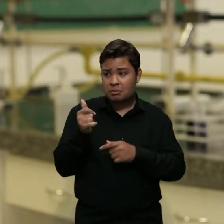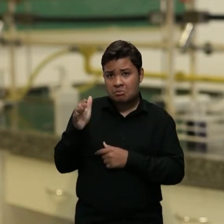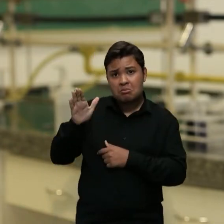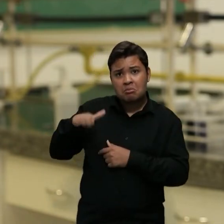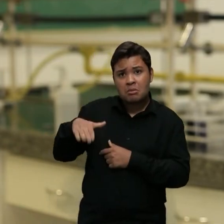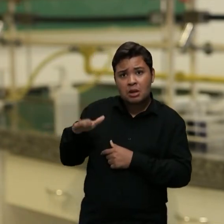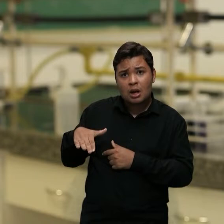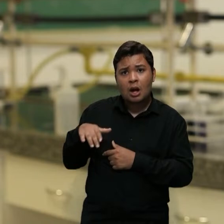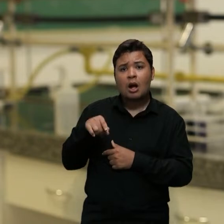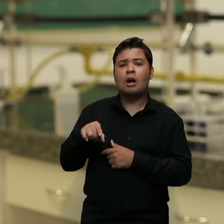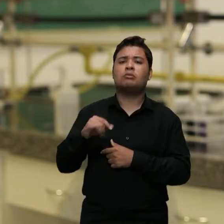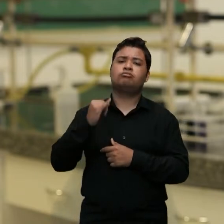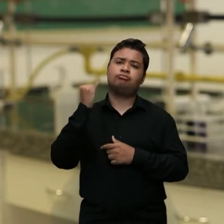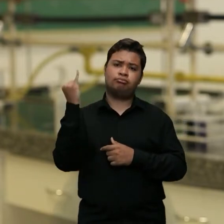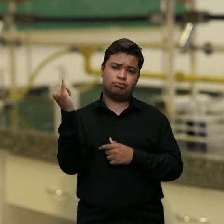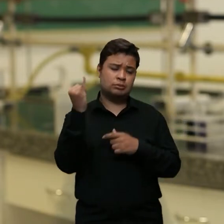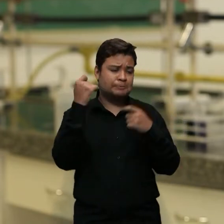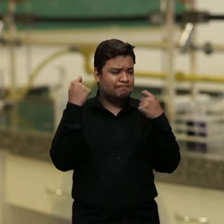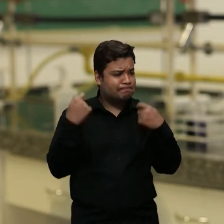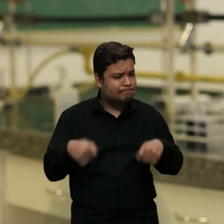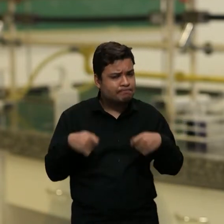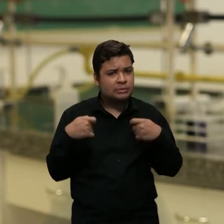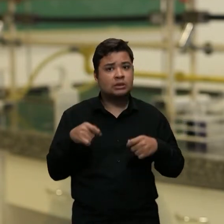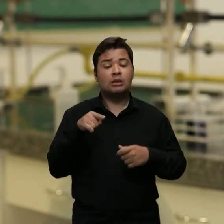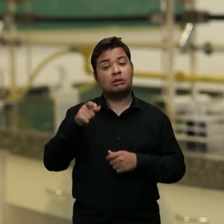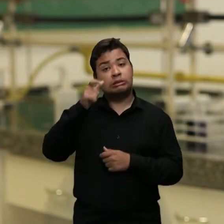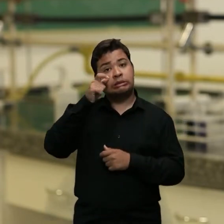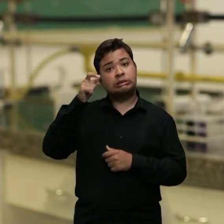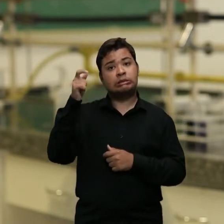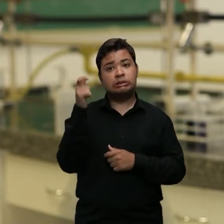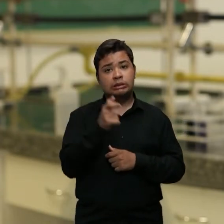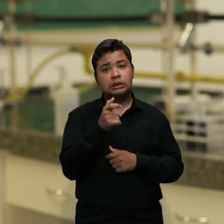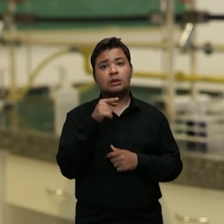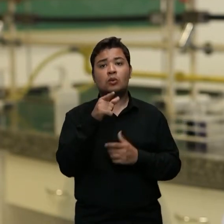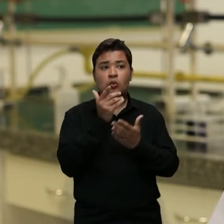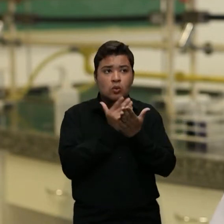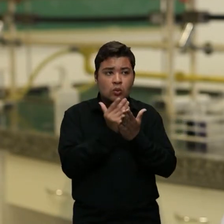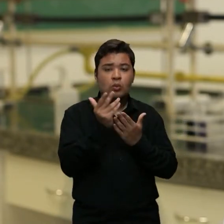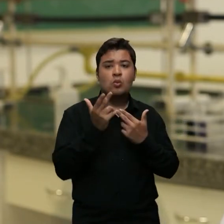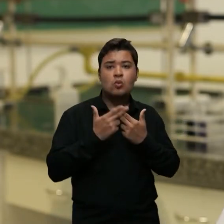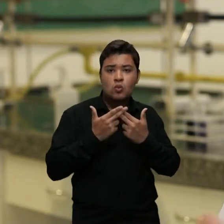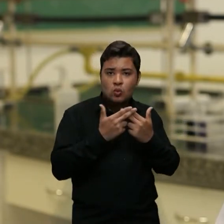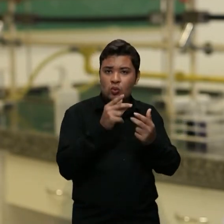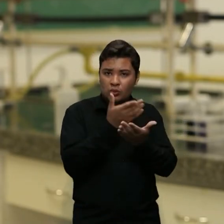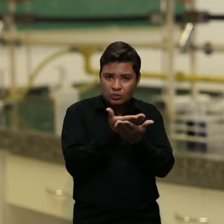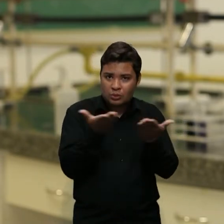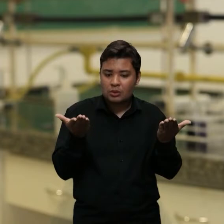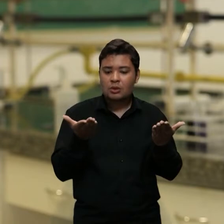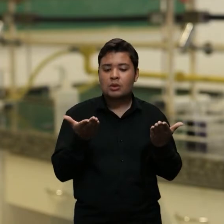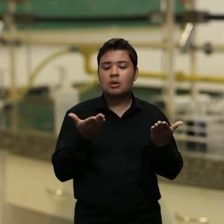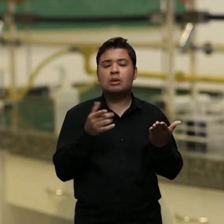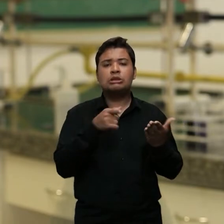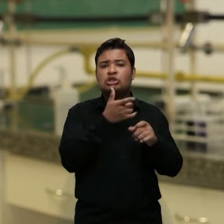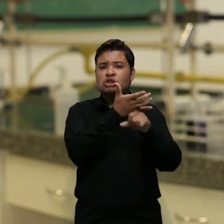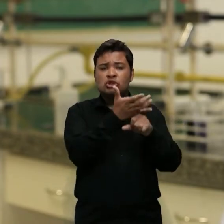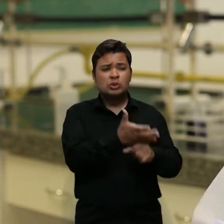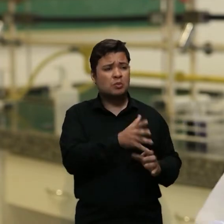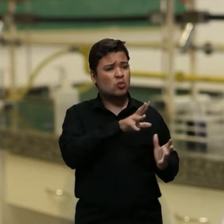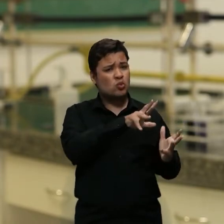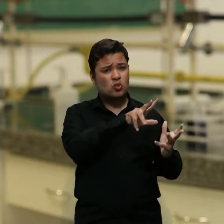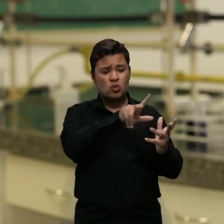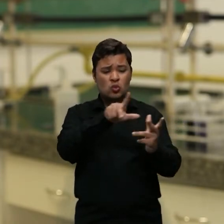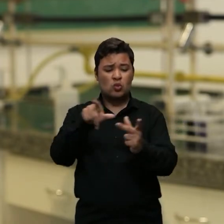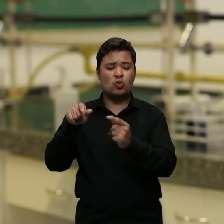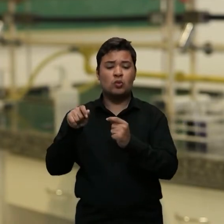é necessário, seria interessante a implantação deles em todas as disciplinas. Mas